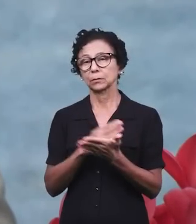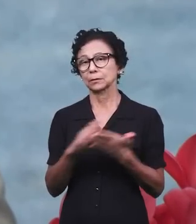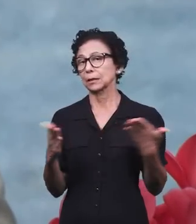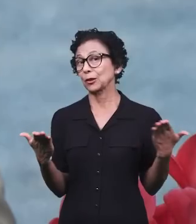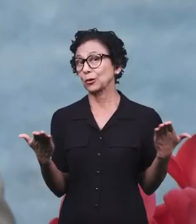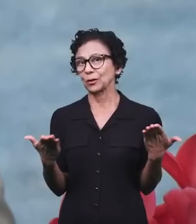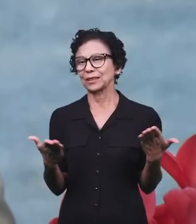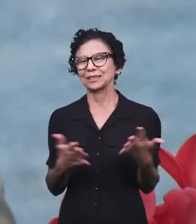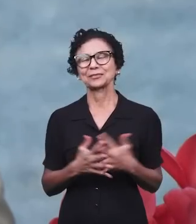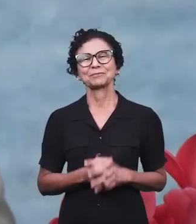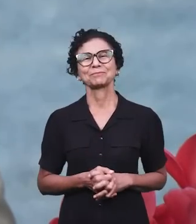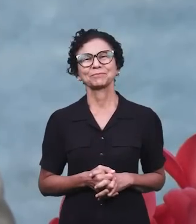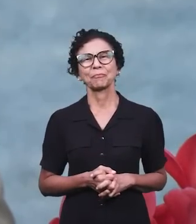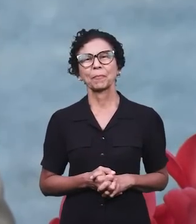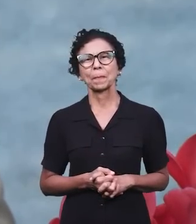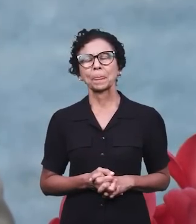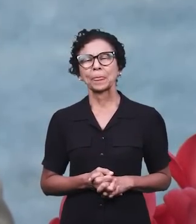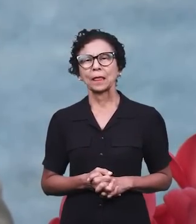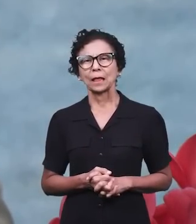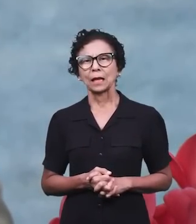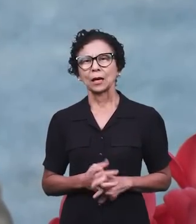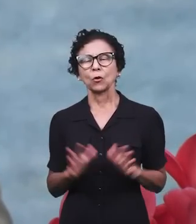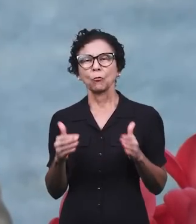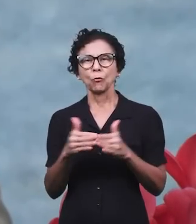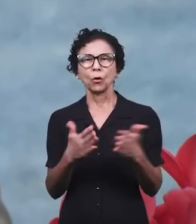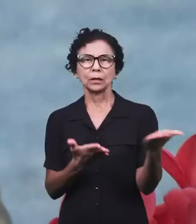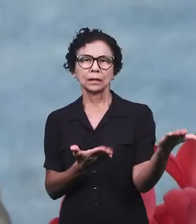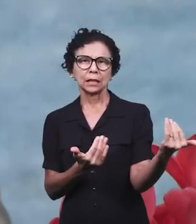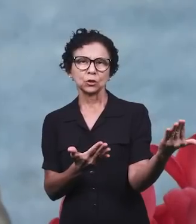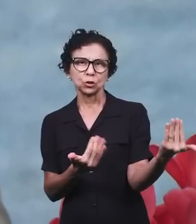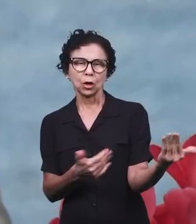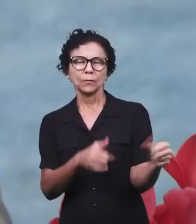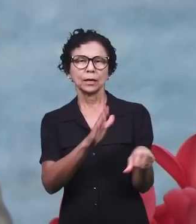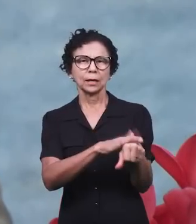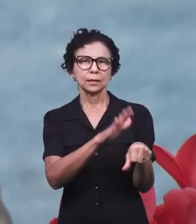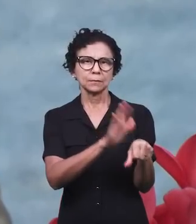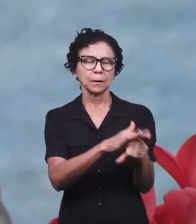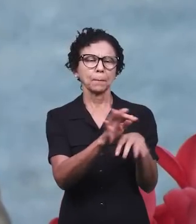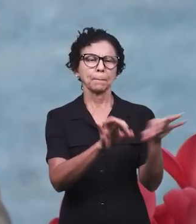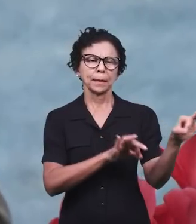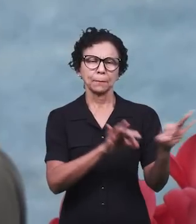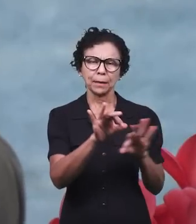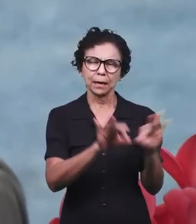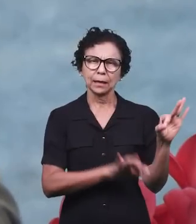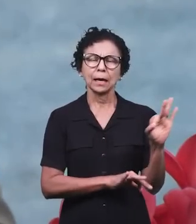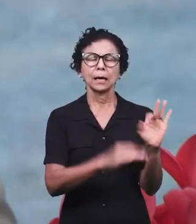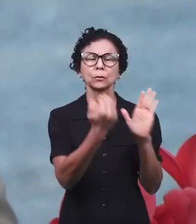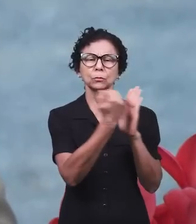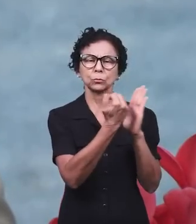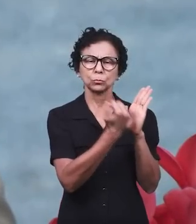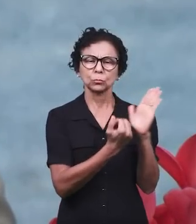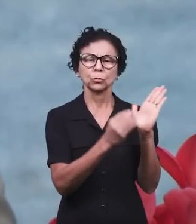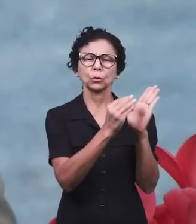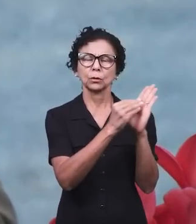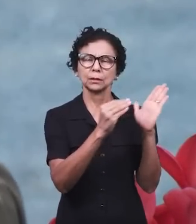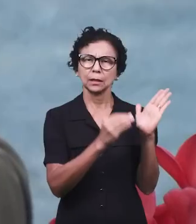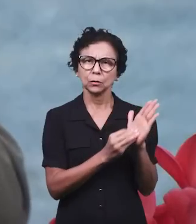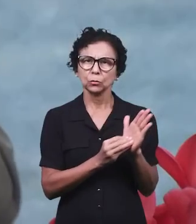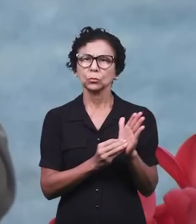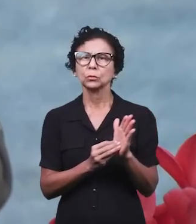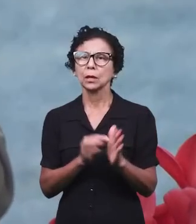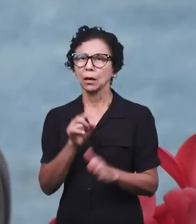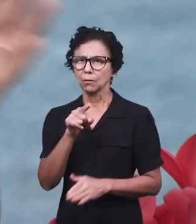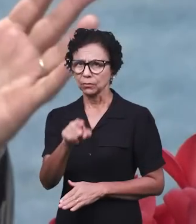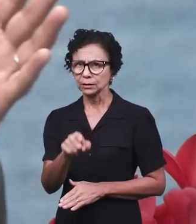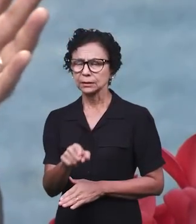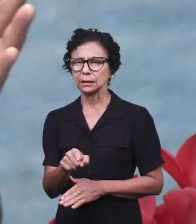começando agora. Um programa de jovens, feito por jovens para jovens. É isso mesmo, é para você esse programa. Você que é